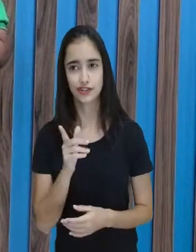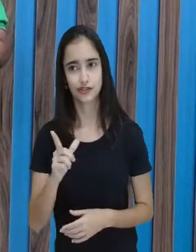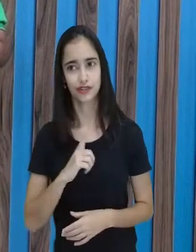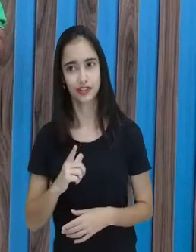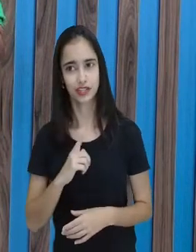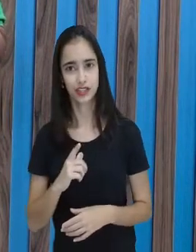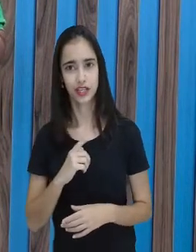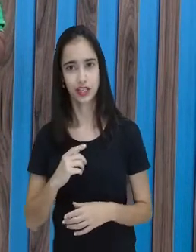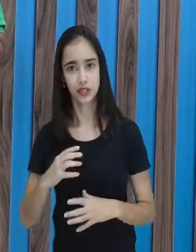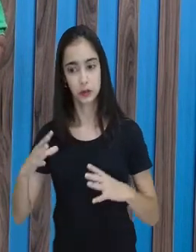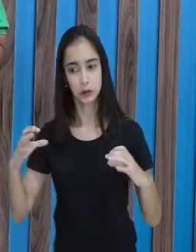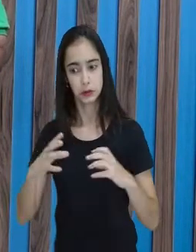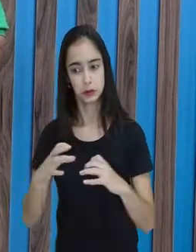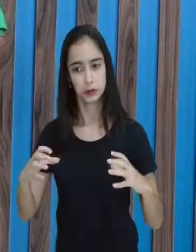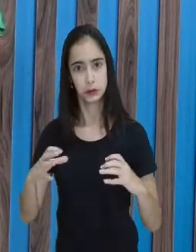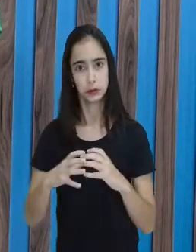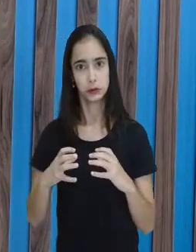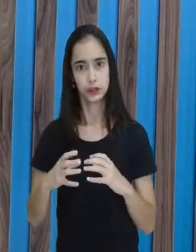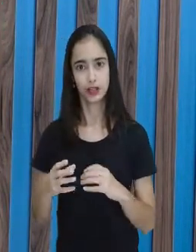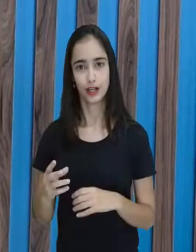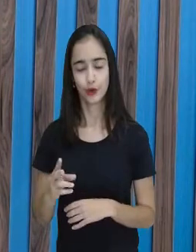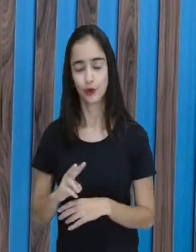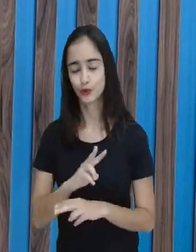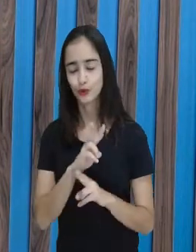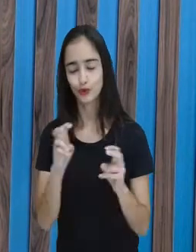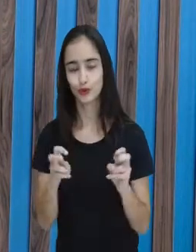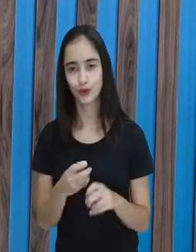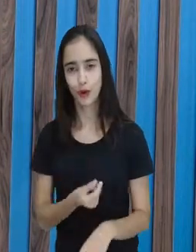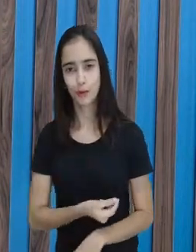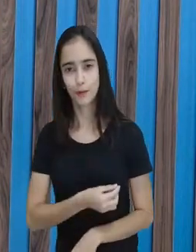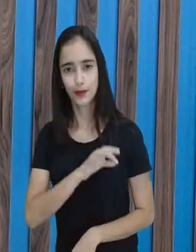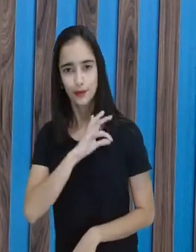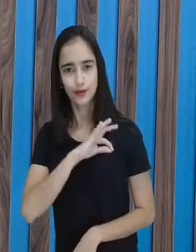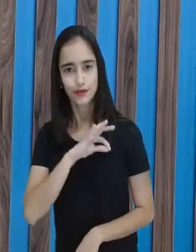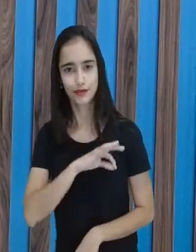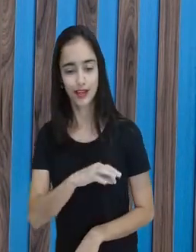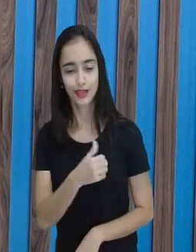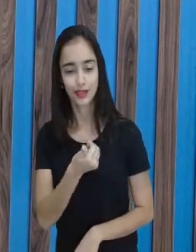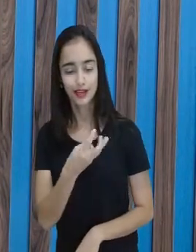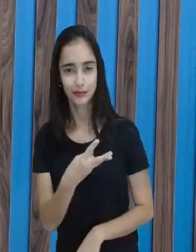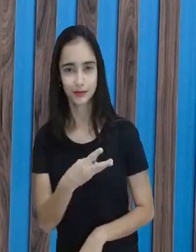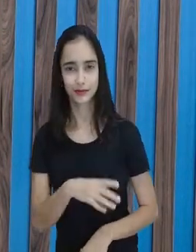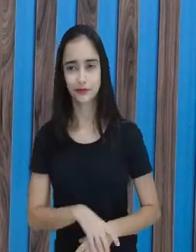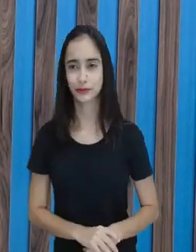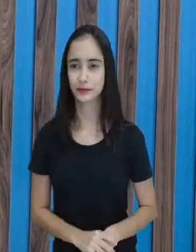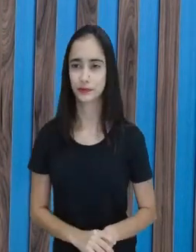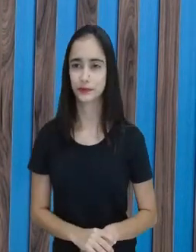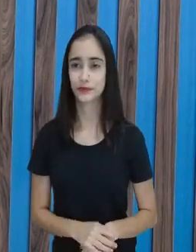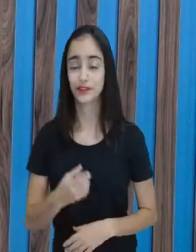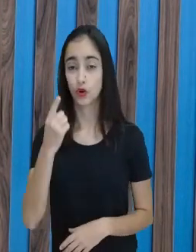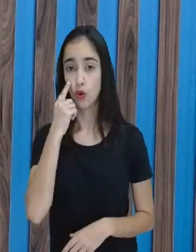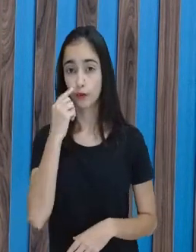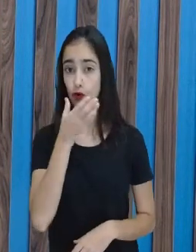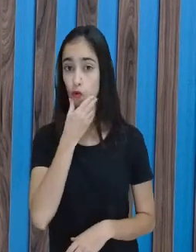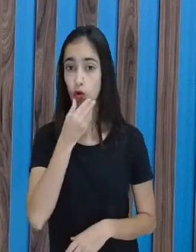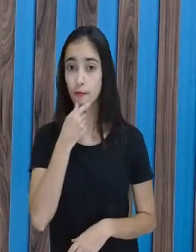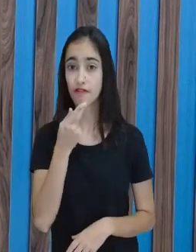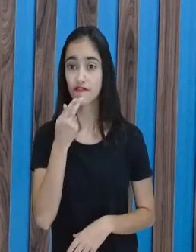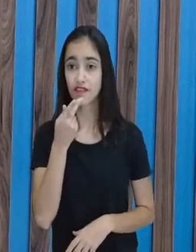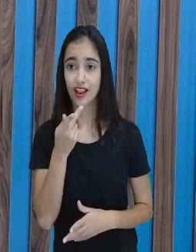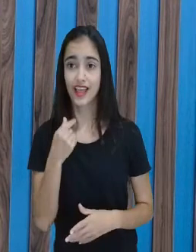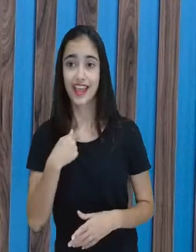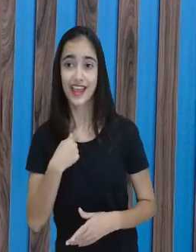sobre 13º salário. Veja aqui o que diz o quadrinho, viu? O marido diz: só